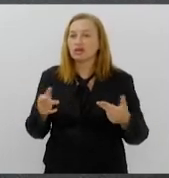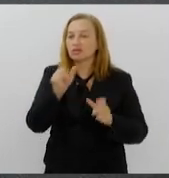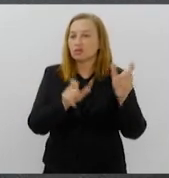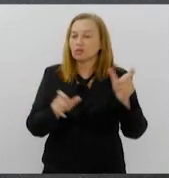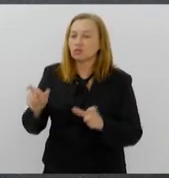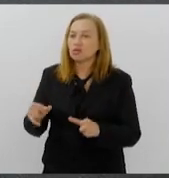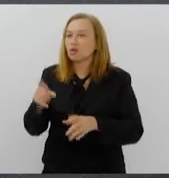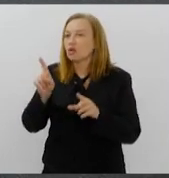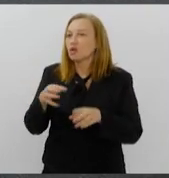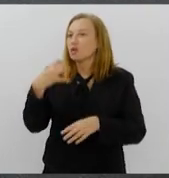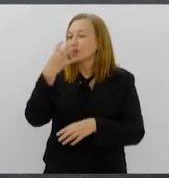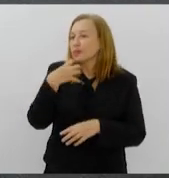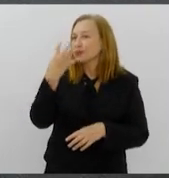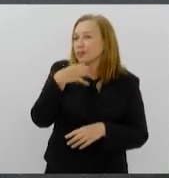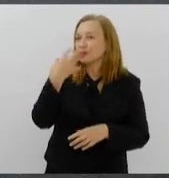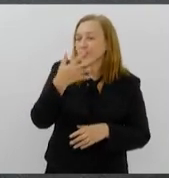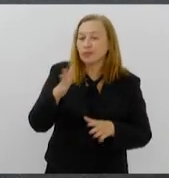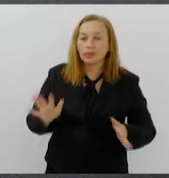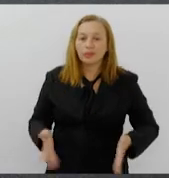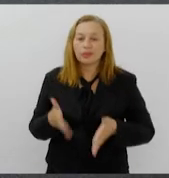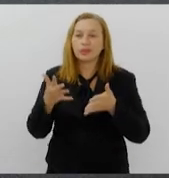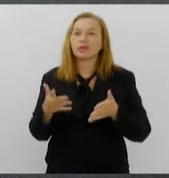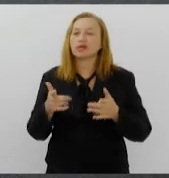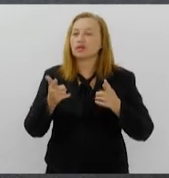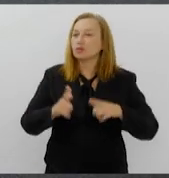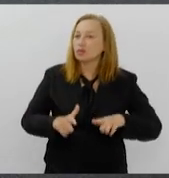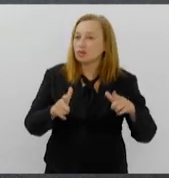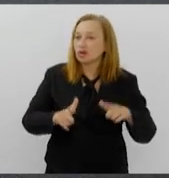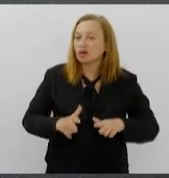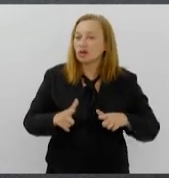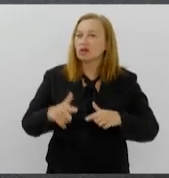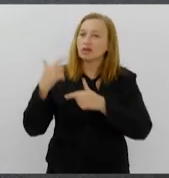animando toda uma região em Retretas, na nossa